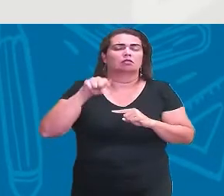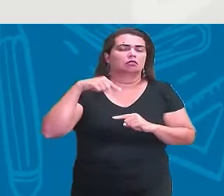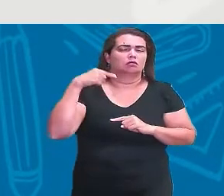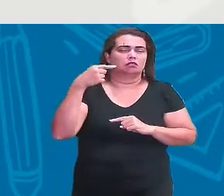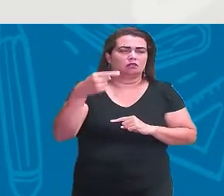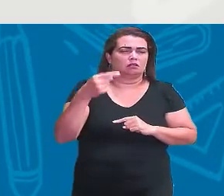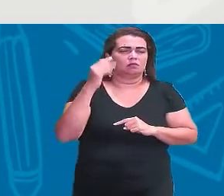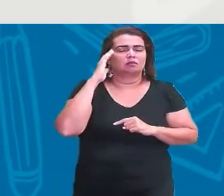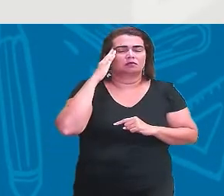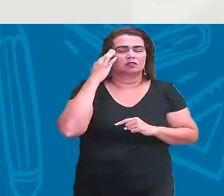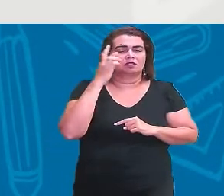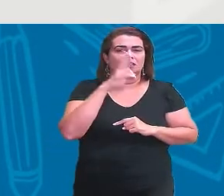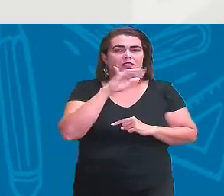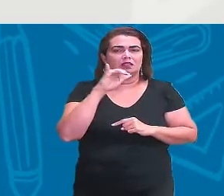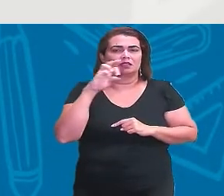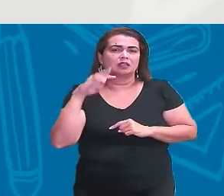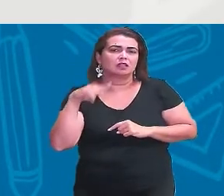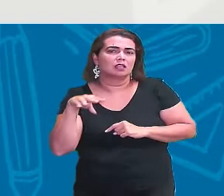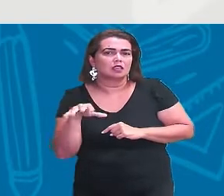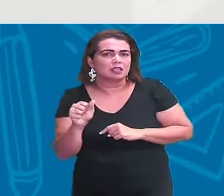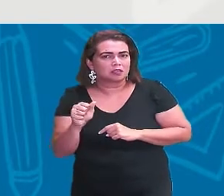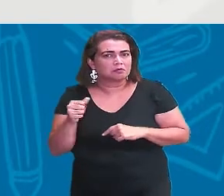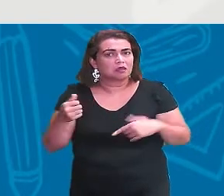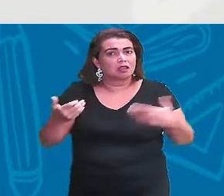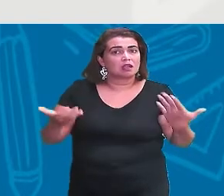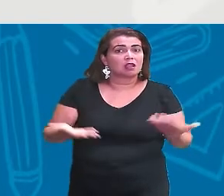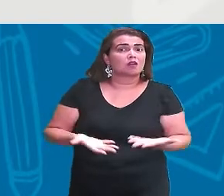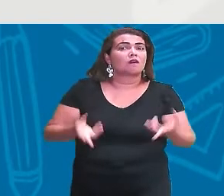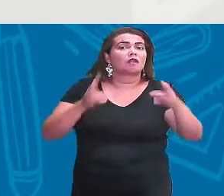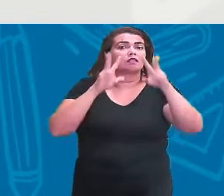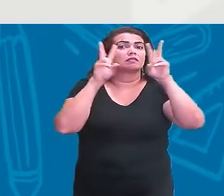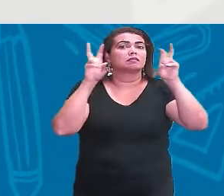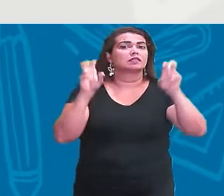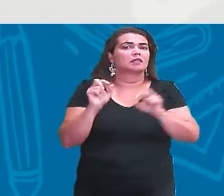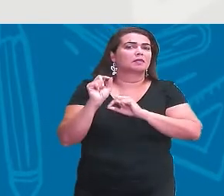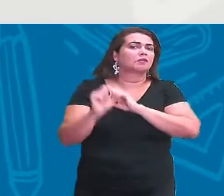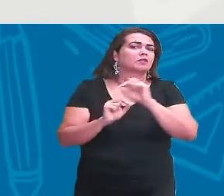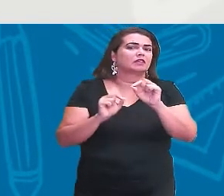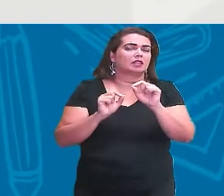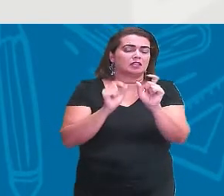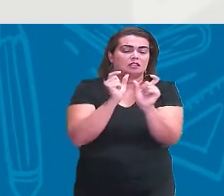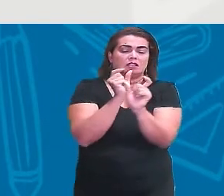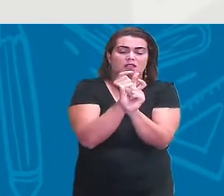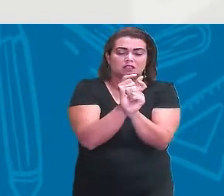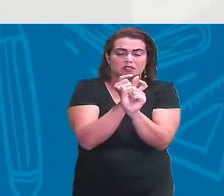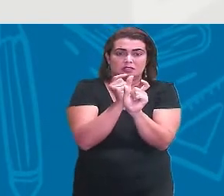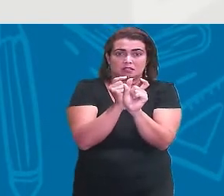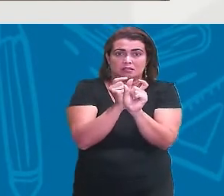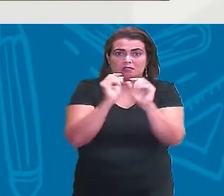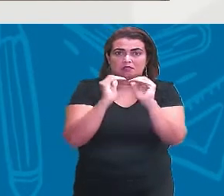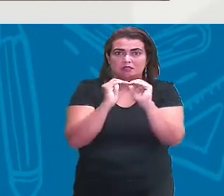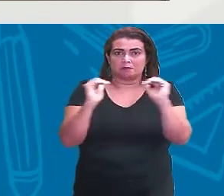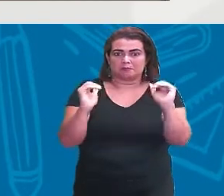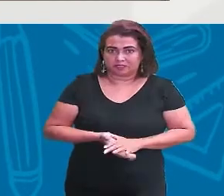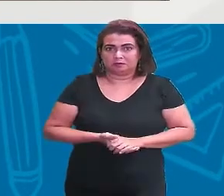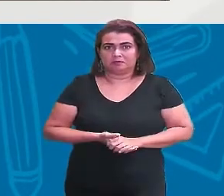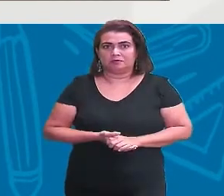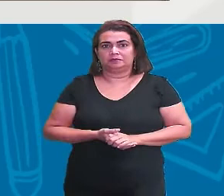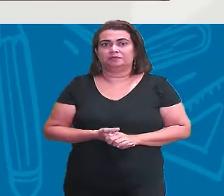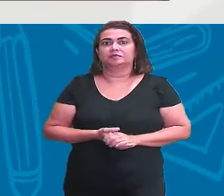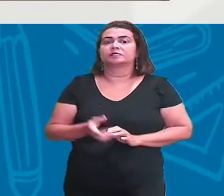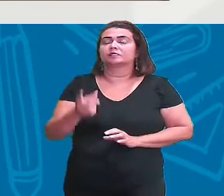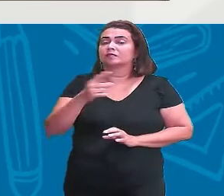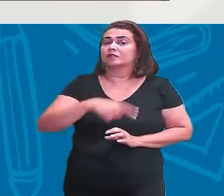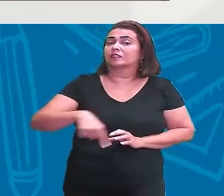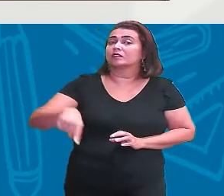Agora, a gente vai focar na nossa aula, que é sobre separação silábica. A